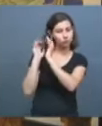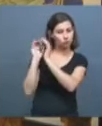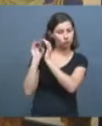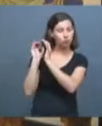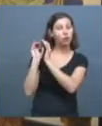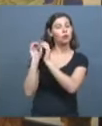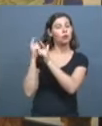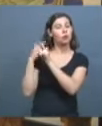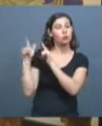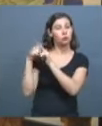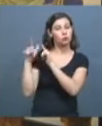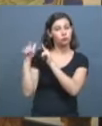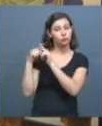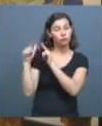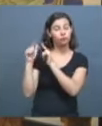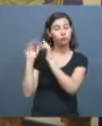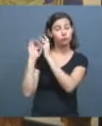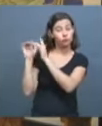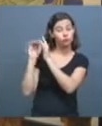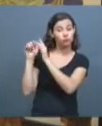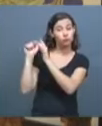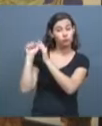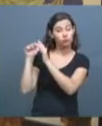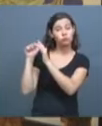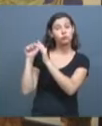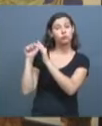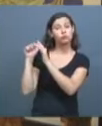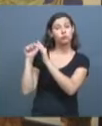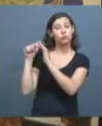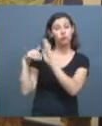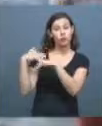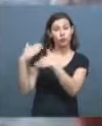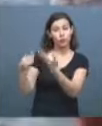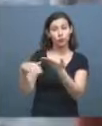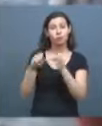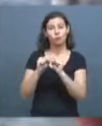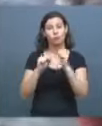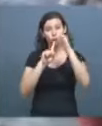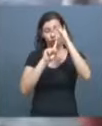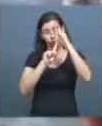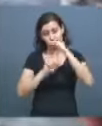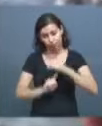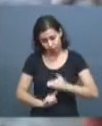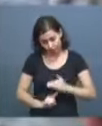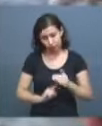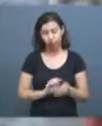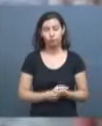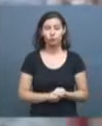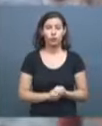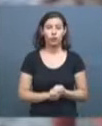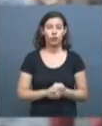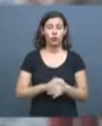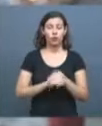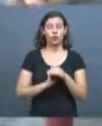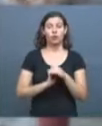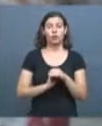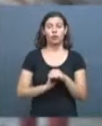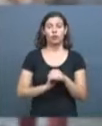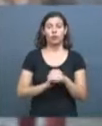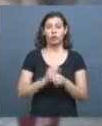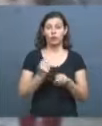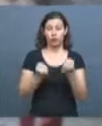que propenciam ao desenvolvimento desse transtorno de humor que é a depressão. Trânsito, relacionamentos, contas para